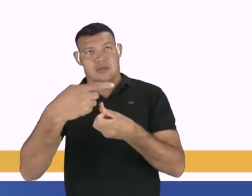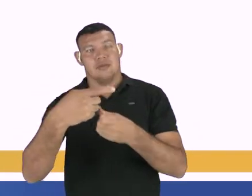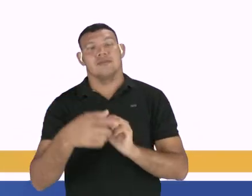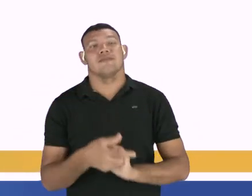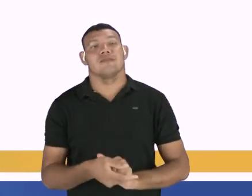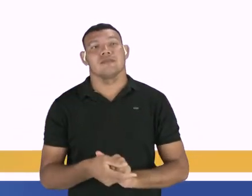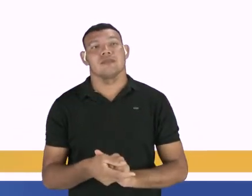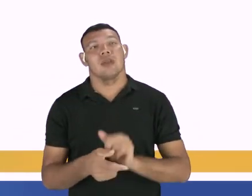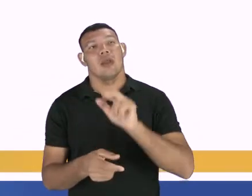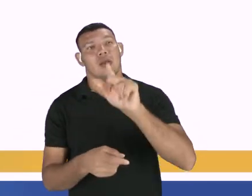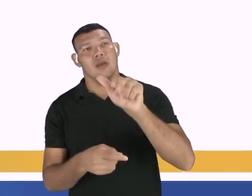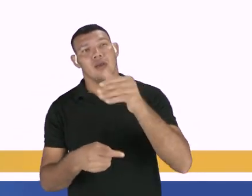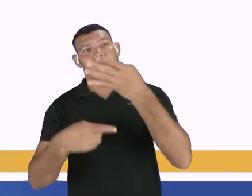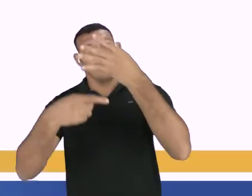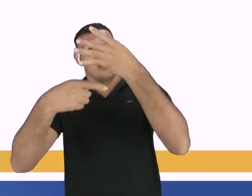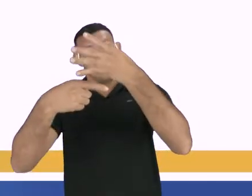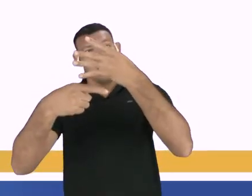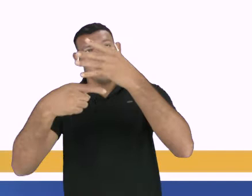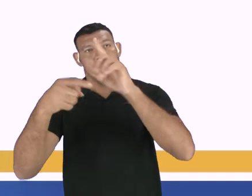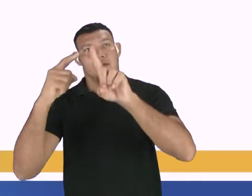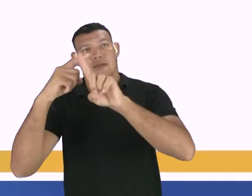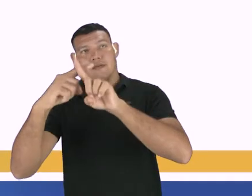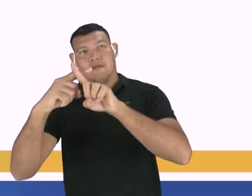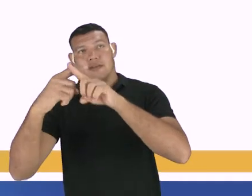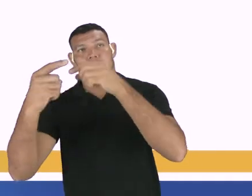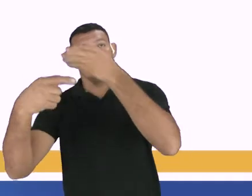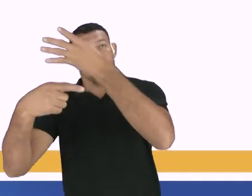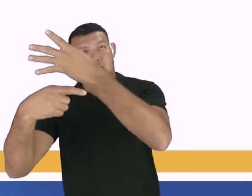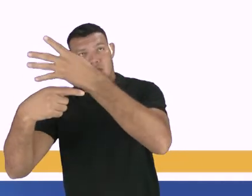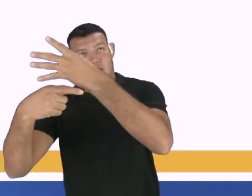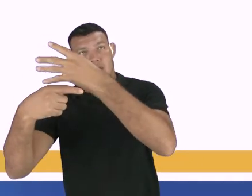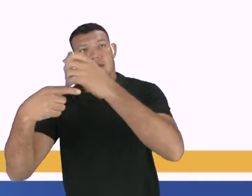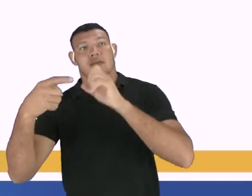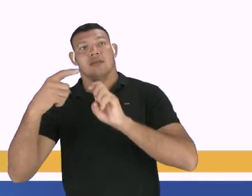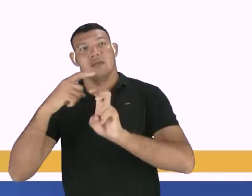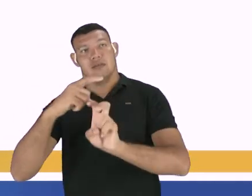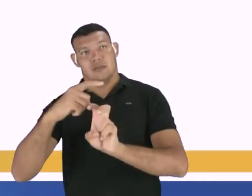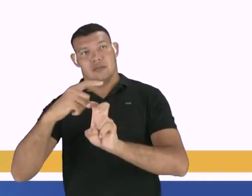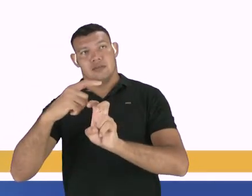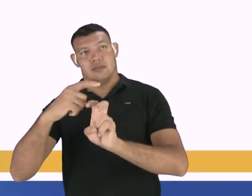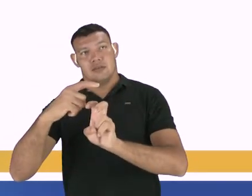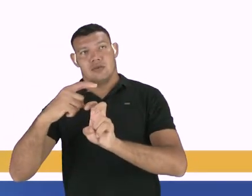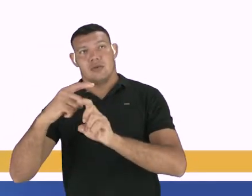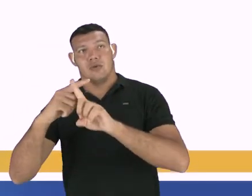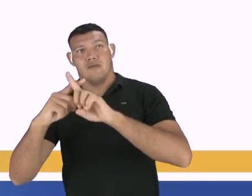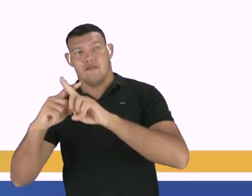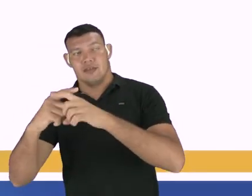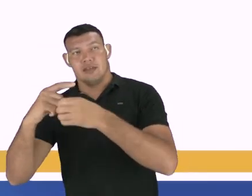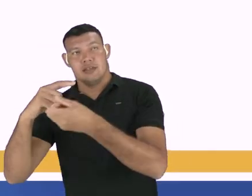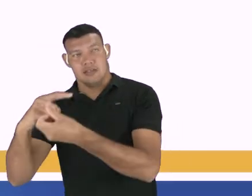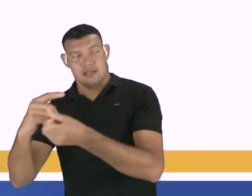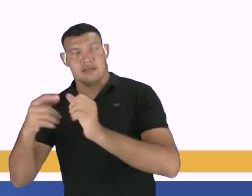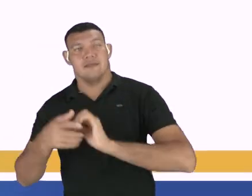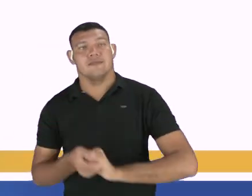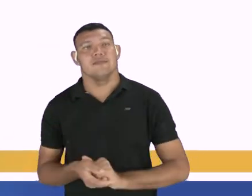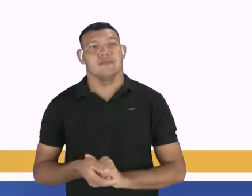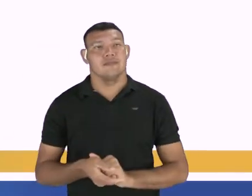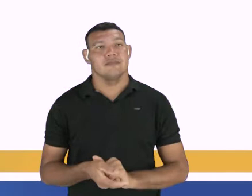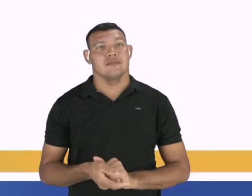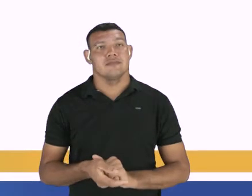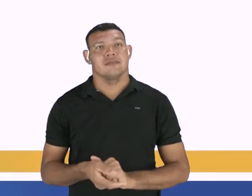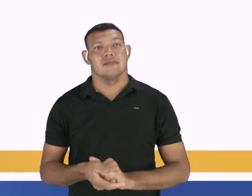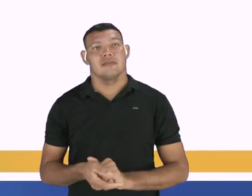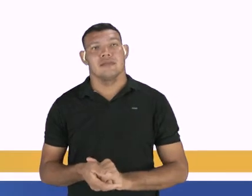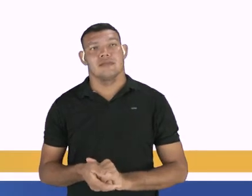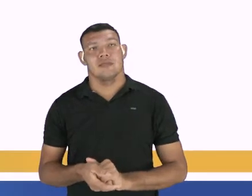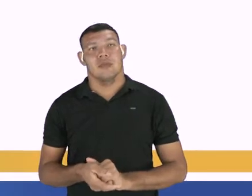outro denominador 6. Então, eu tenho multiplica-se o numerador com numerador e denominador com denominador. Então, tem 4 vezes